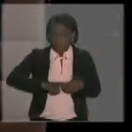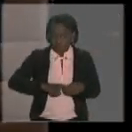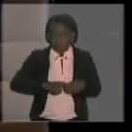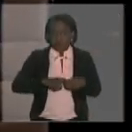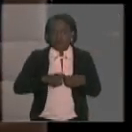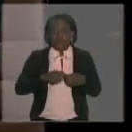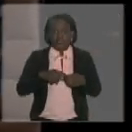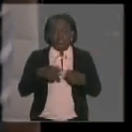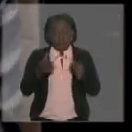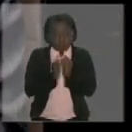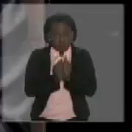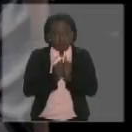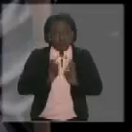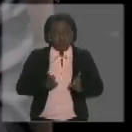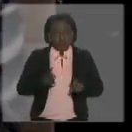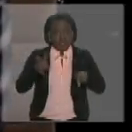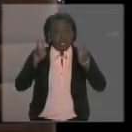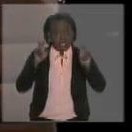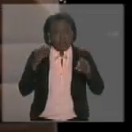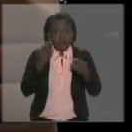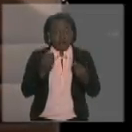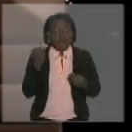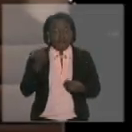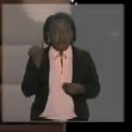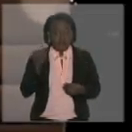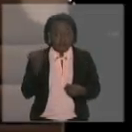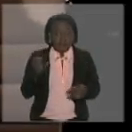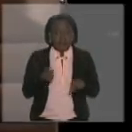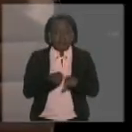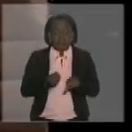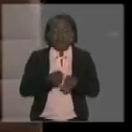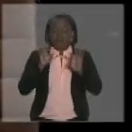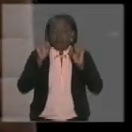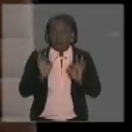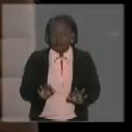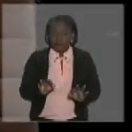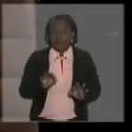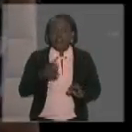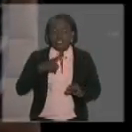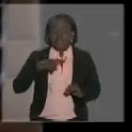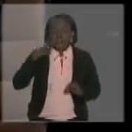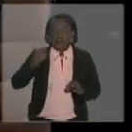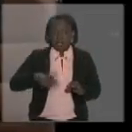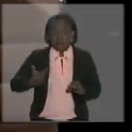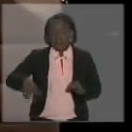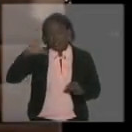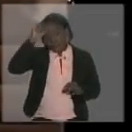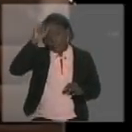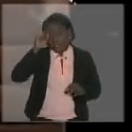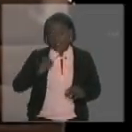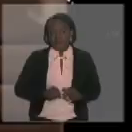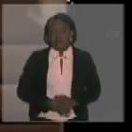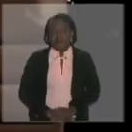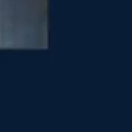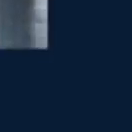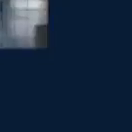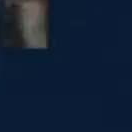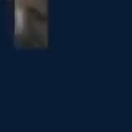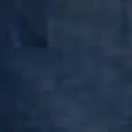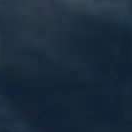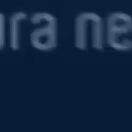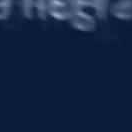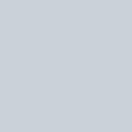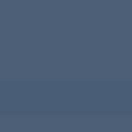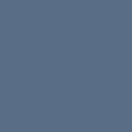já eu estou de volta e fiquem com a gente porque esse assunto é muito interessante e com certeza nós temos muito que aprender sobre isso.